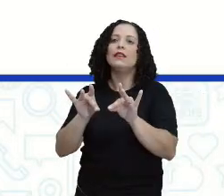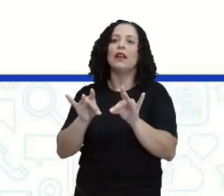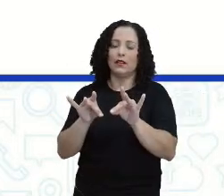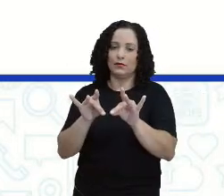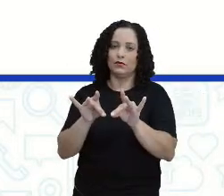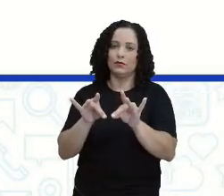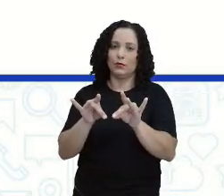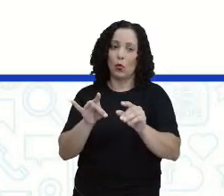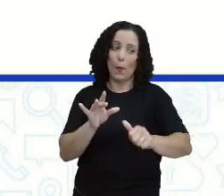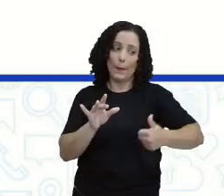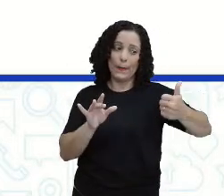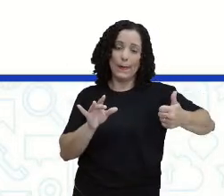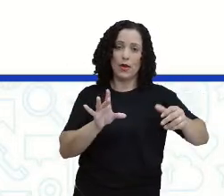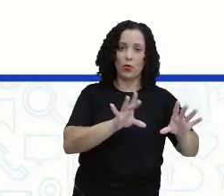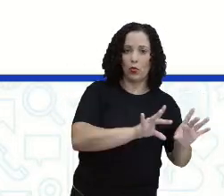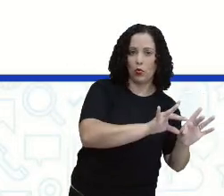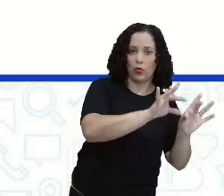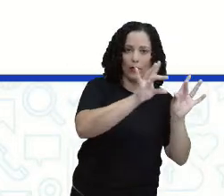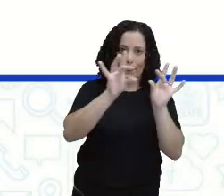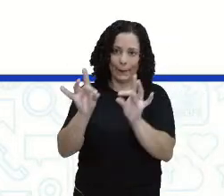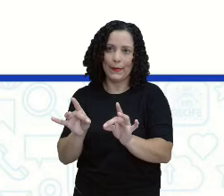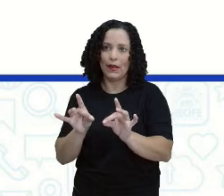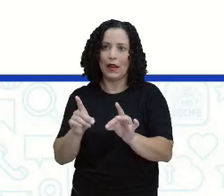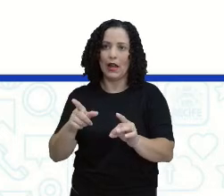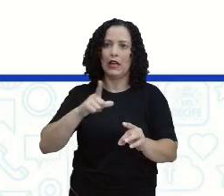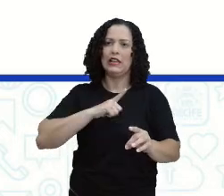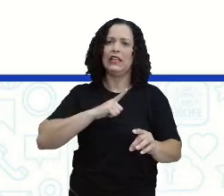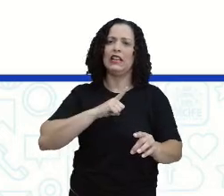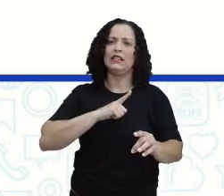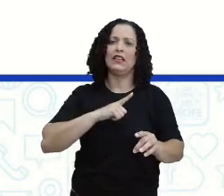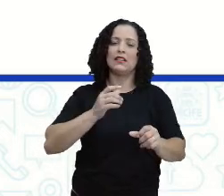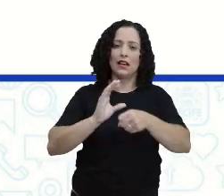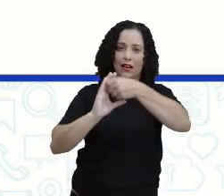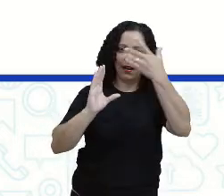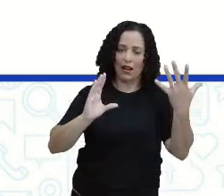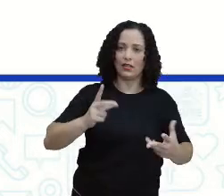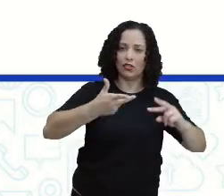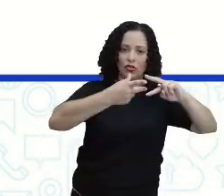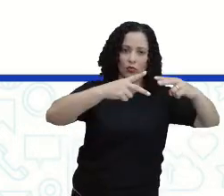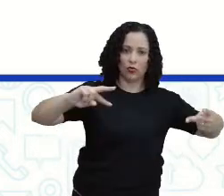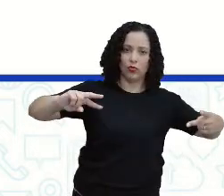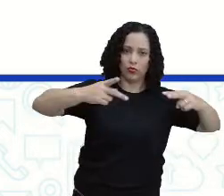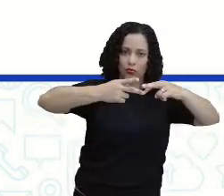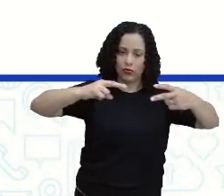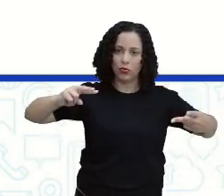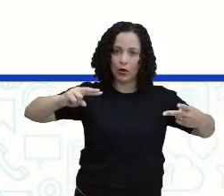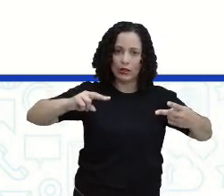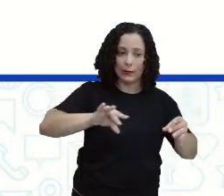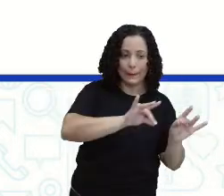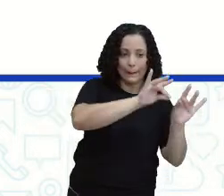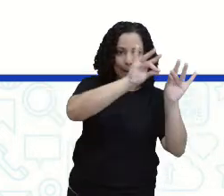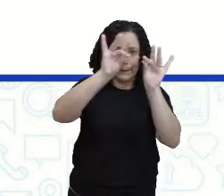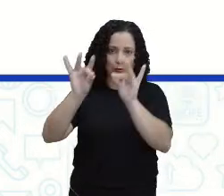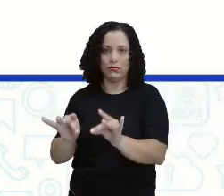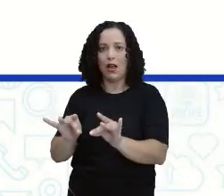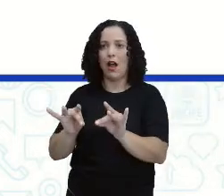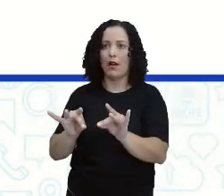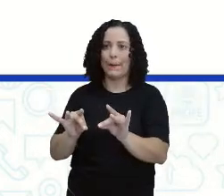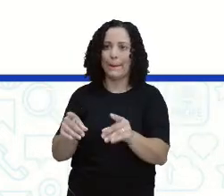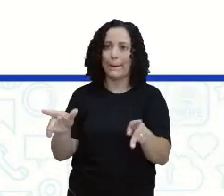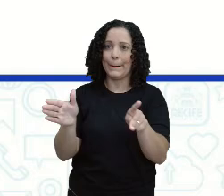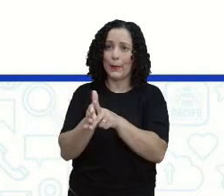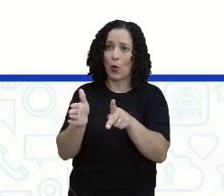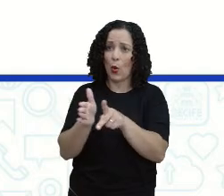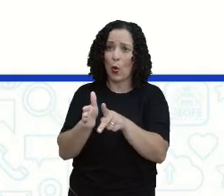primeiro organismo de interesse, né, com essa característica de interesse e transfere aí para o plasmídio